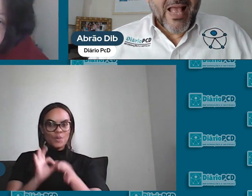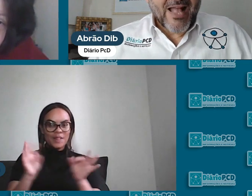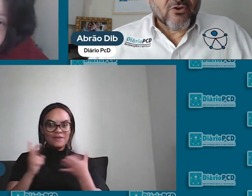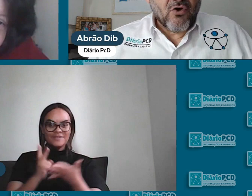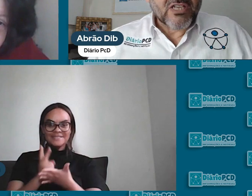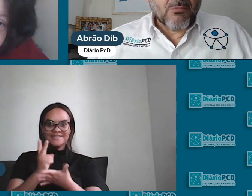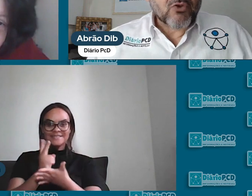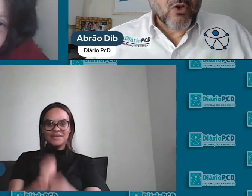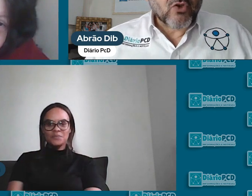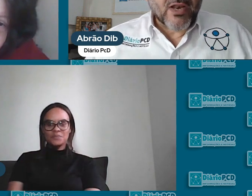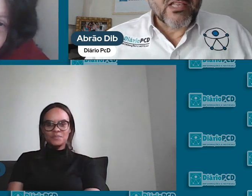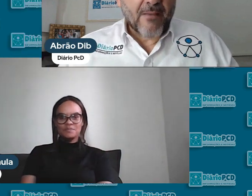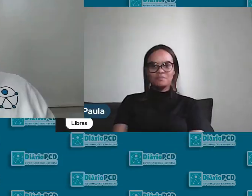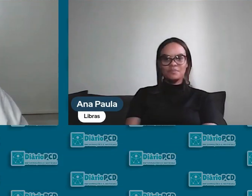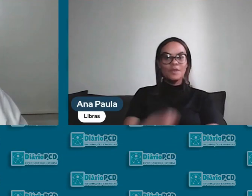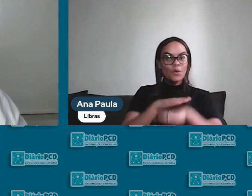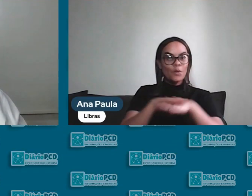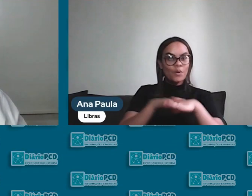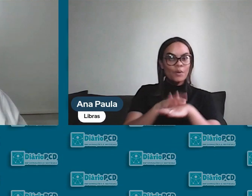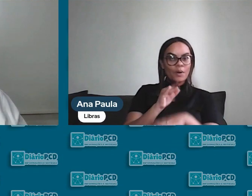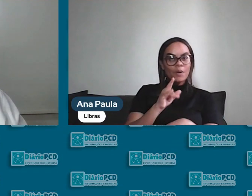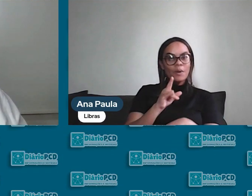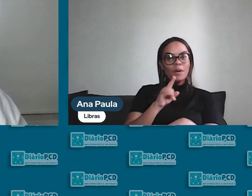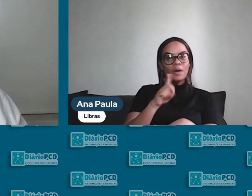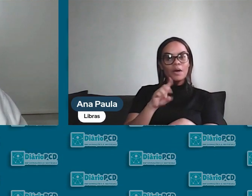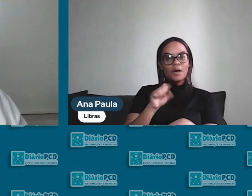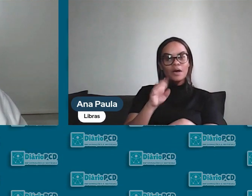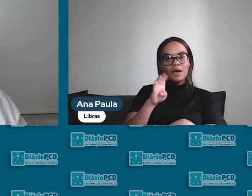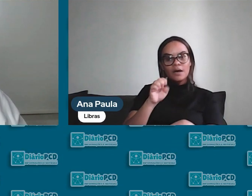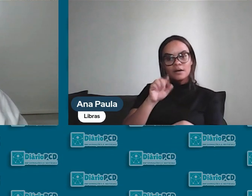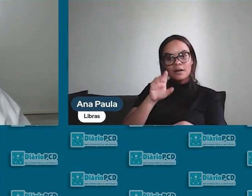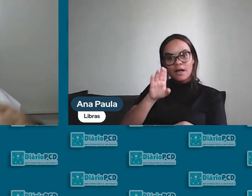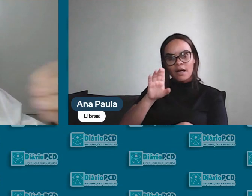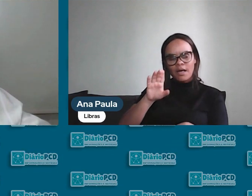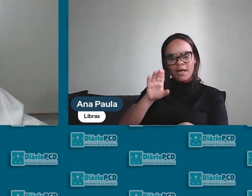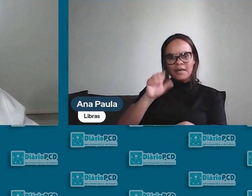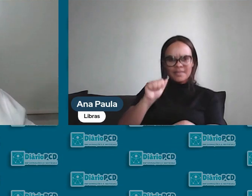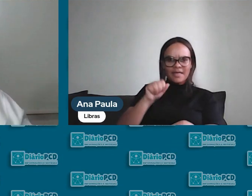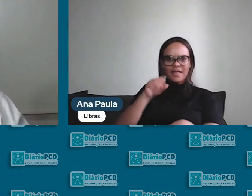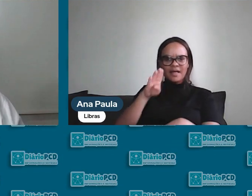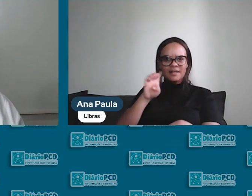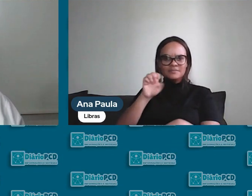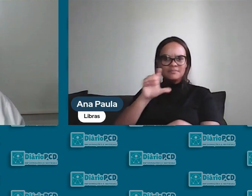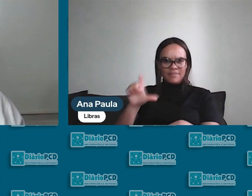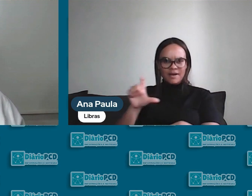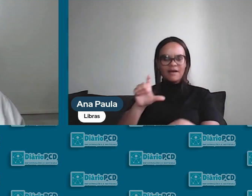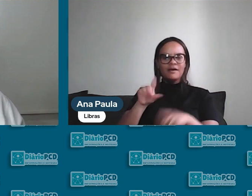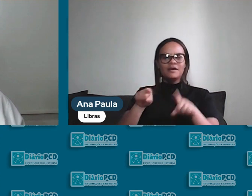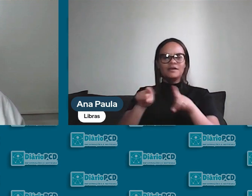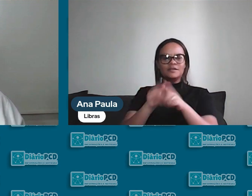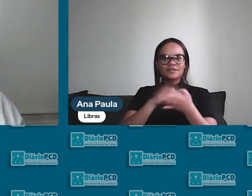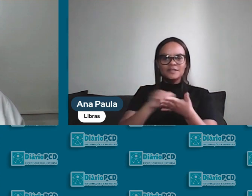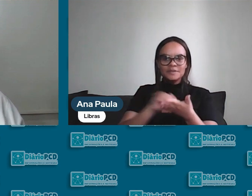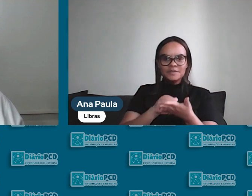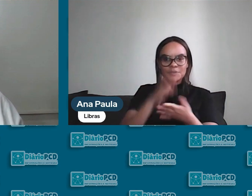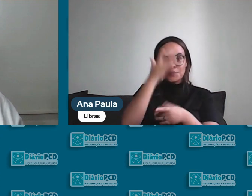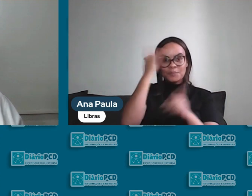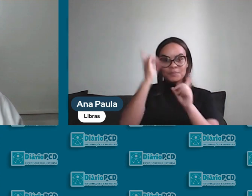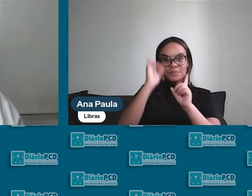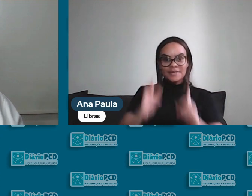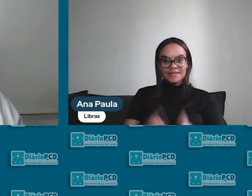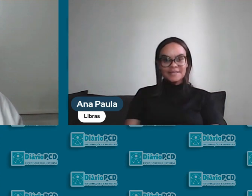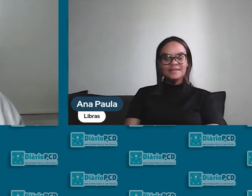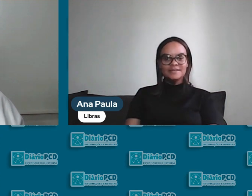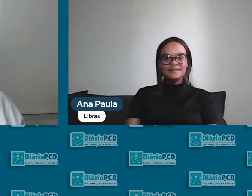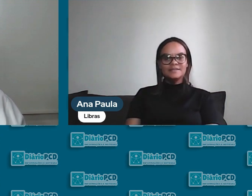Muito obrigado. Conversamos com a doutora Isabel Loureiro Maior, esteve secretária nacional dos direitos da pessoa com